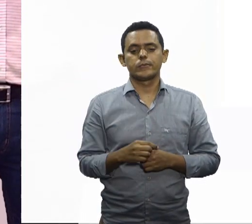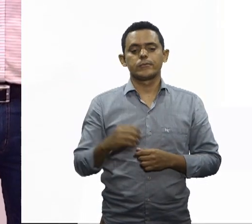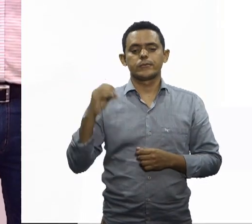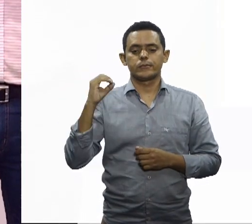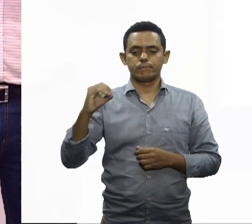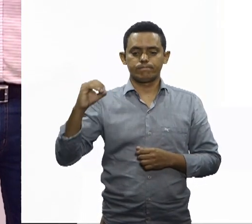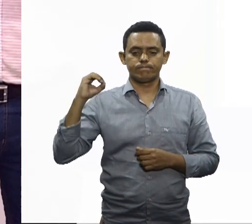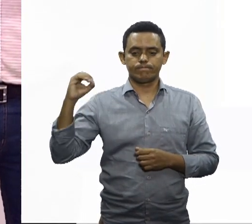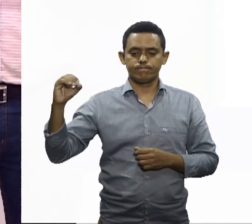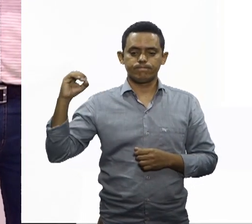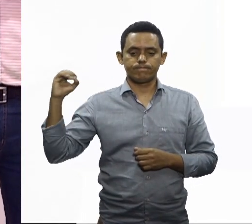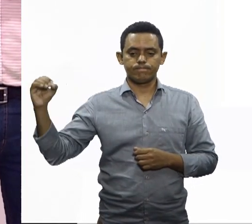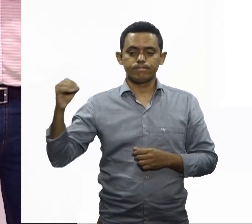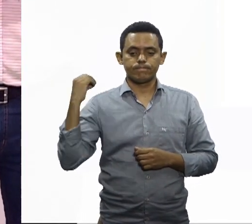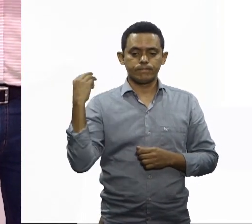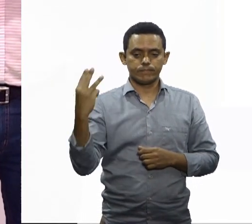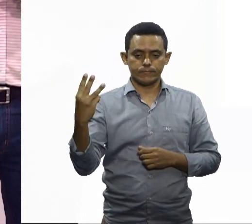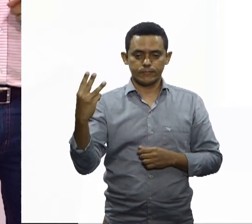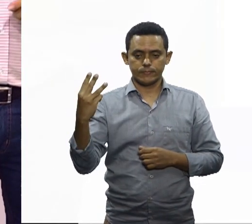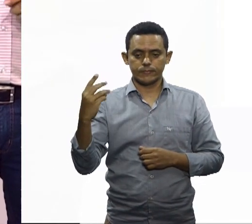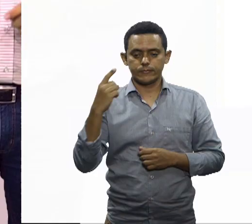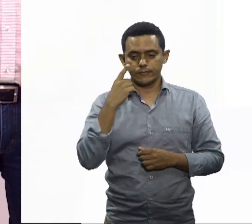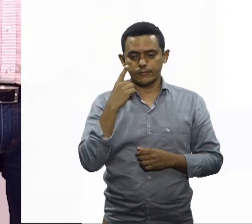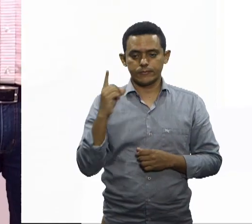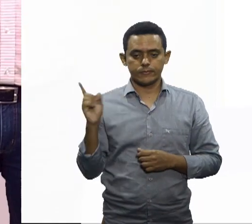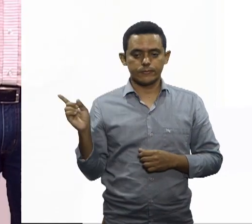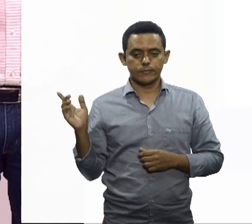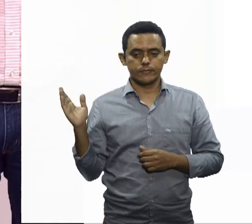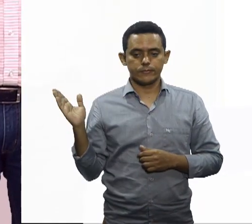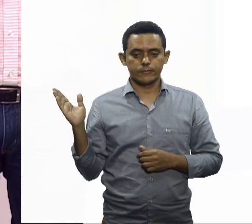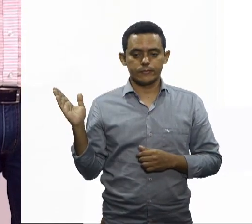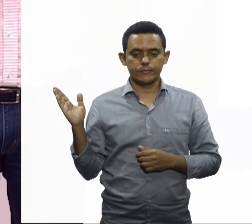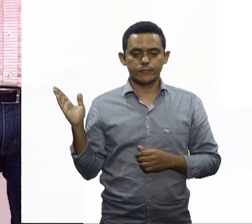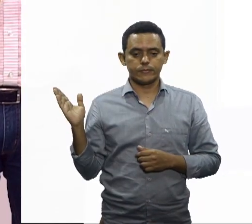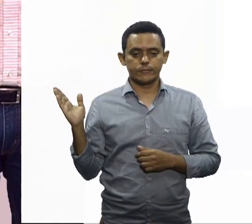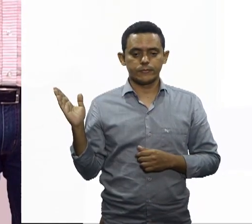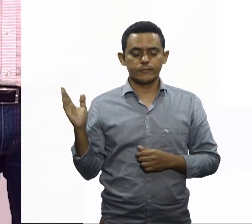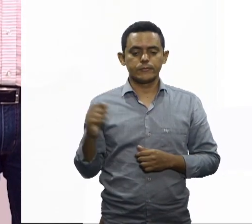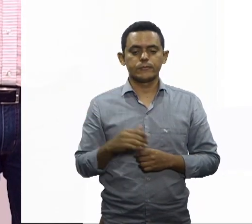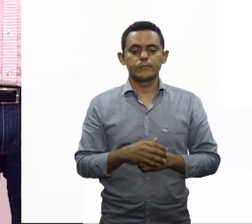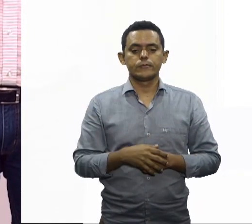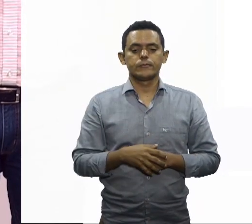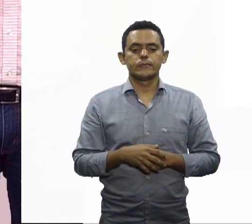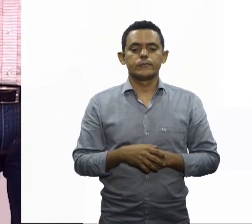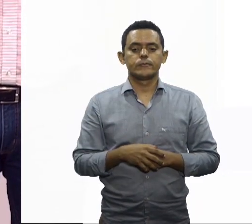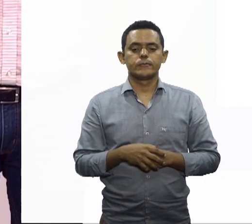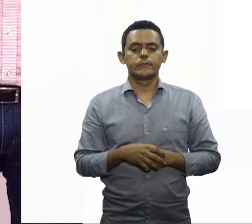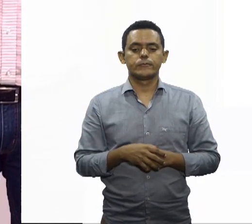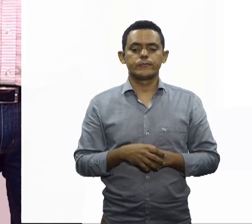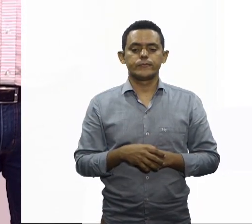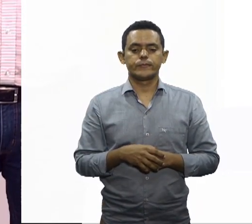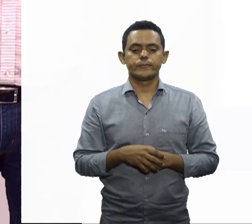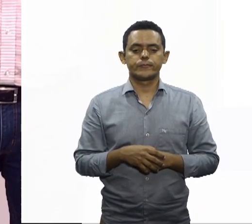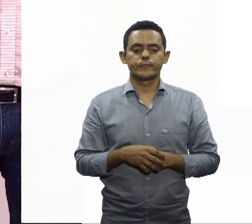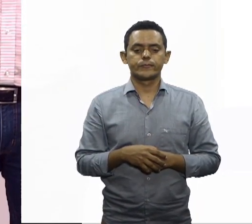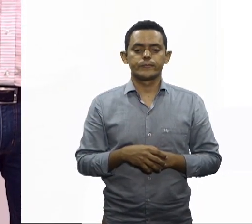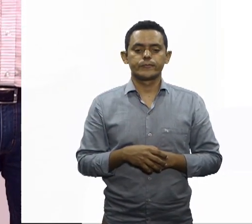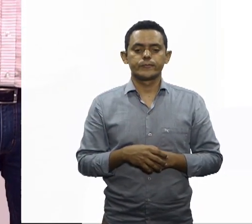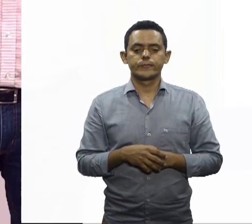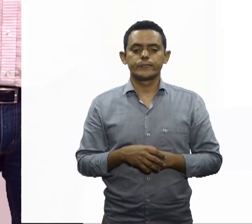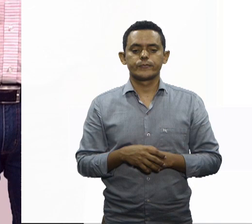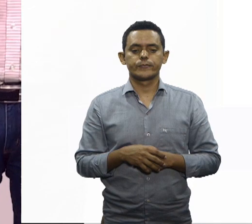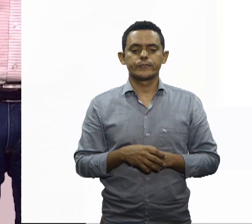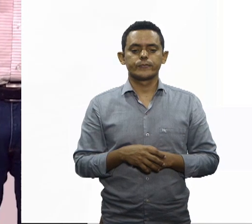3 casas para a direita. Nesse caso, eu vou colocar ali 3 vírgulas. A primeira vírgula, a segunda e